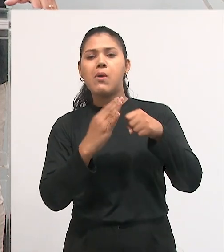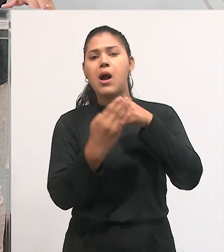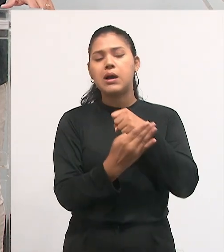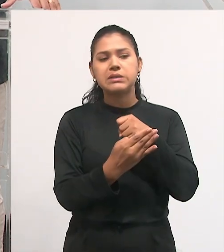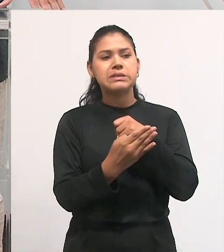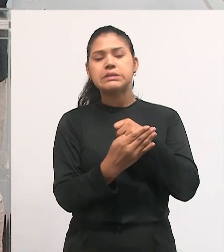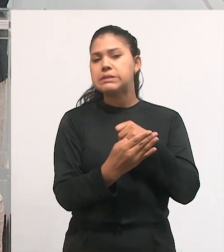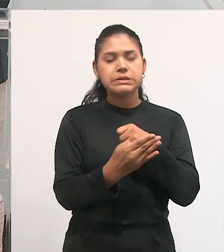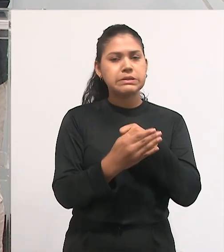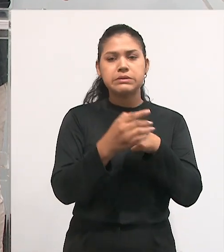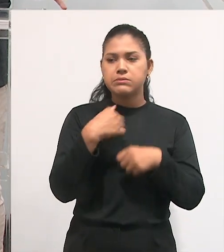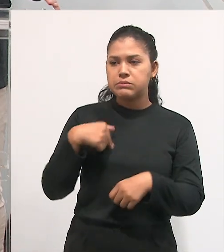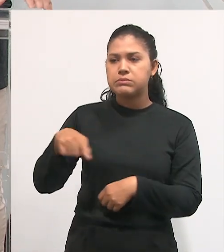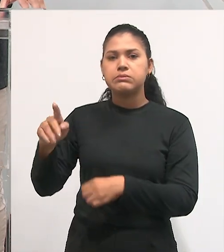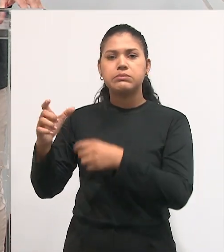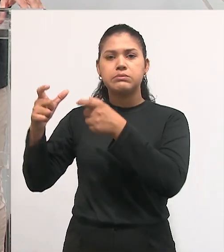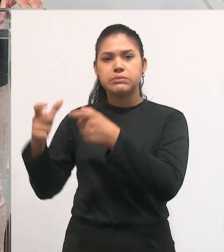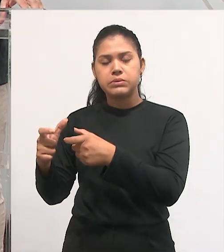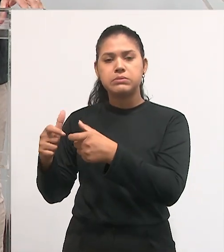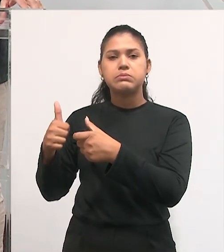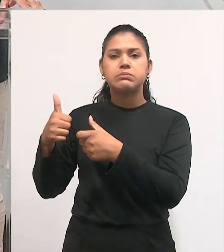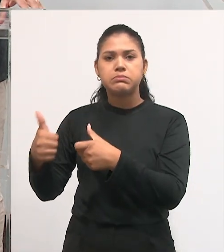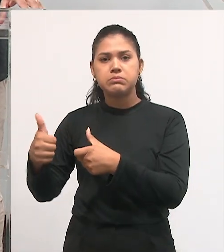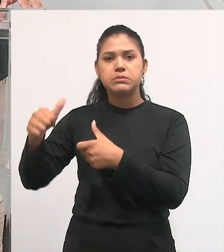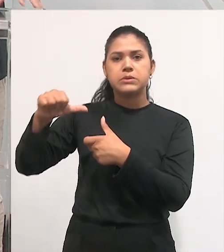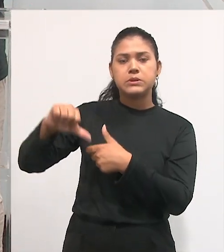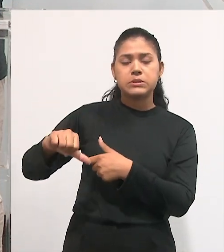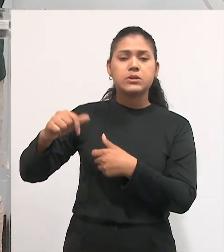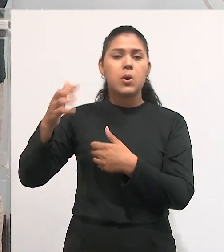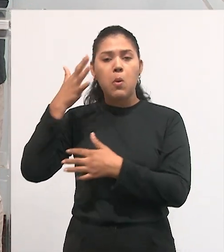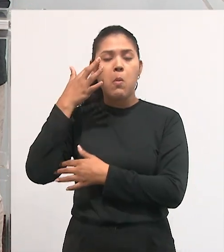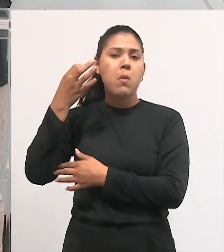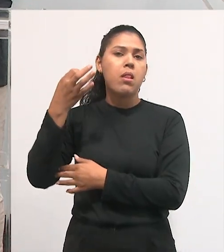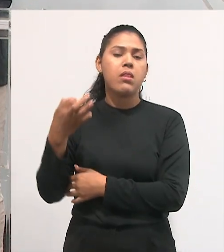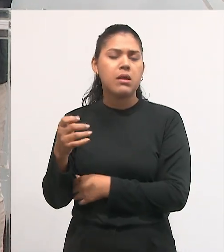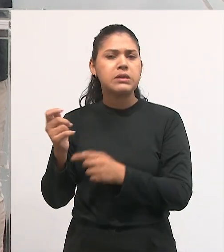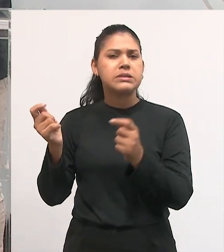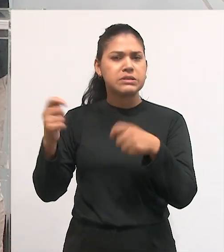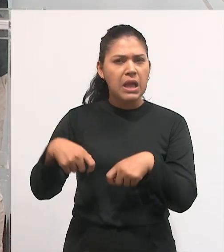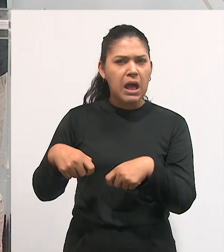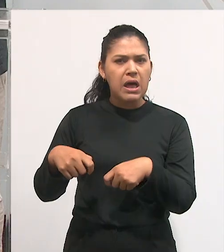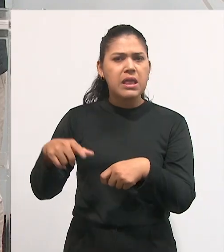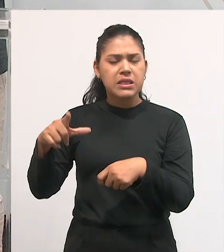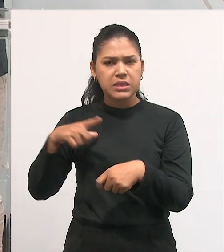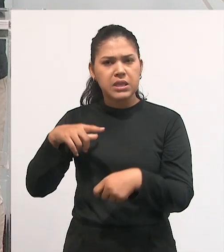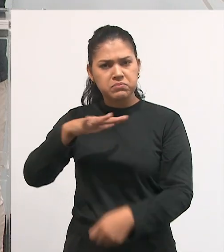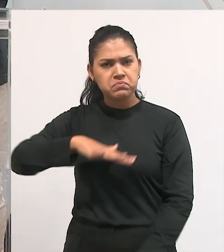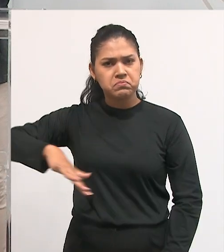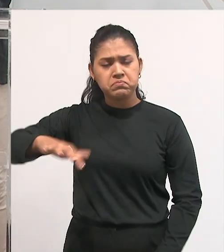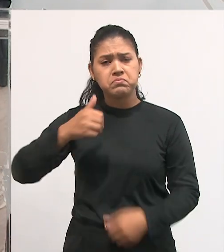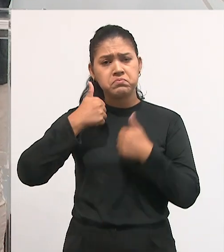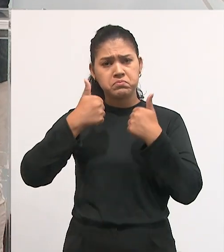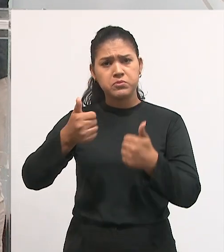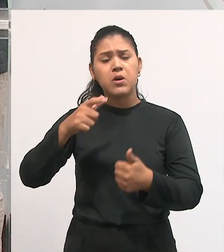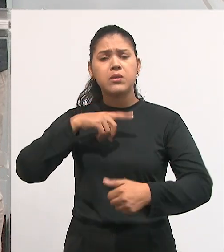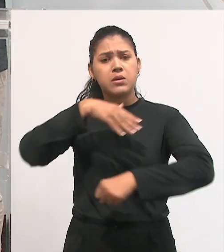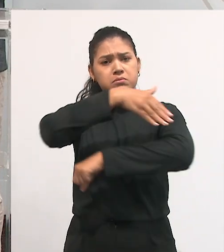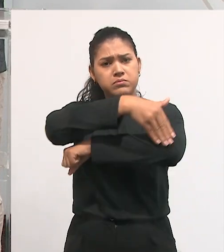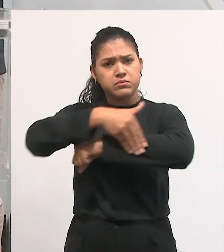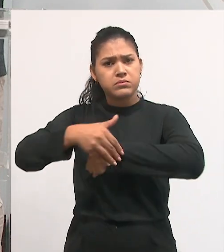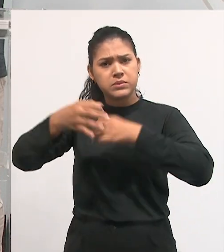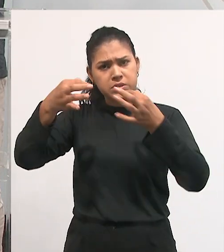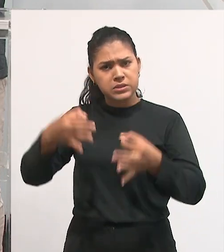você descobre que aquele bairro não está bem localizado, não tem uma segurança, não tem uma rua asfaltada, não tem